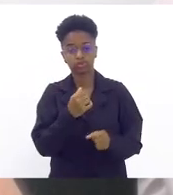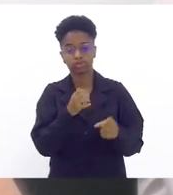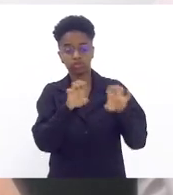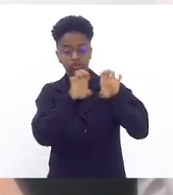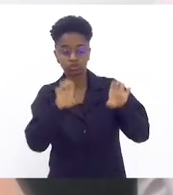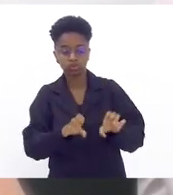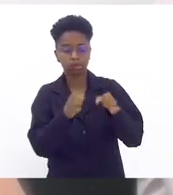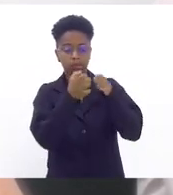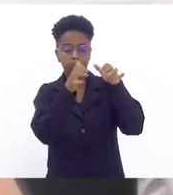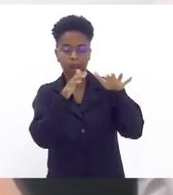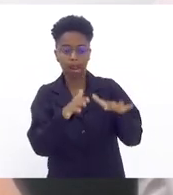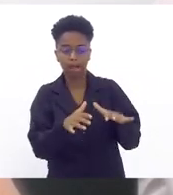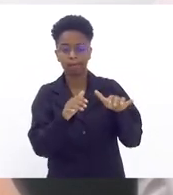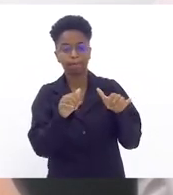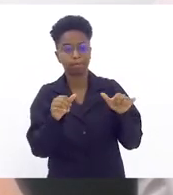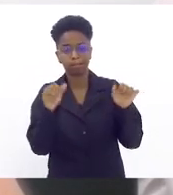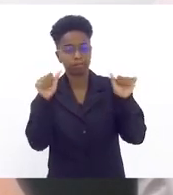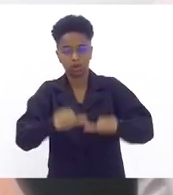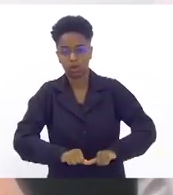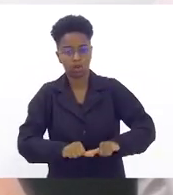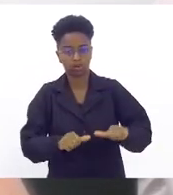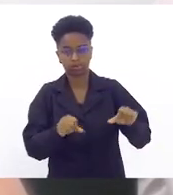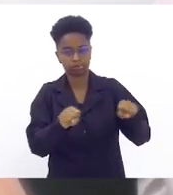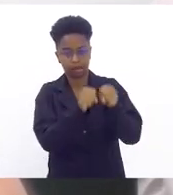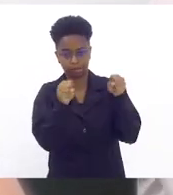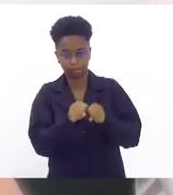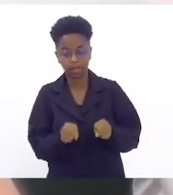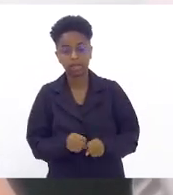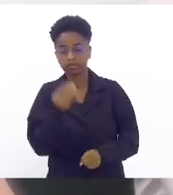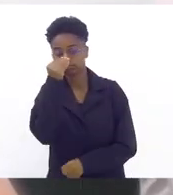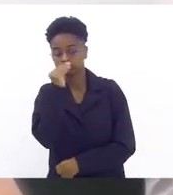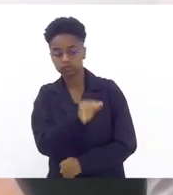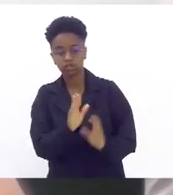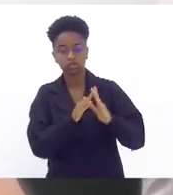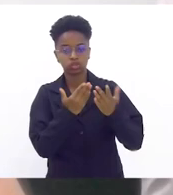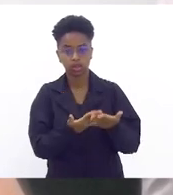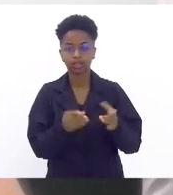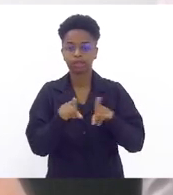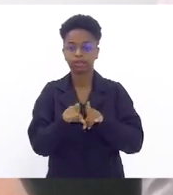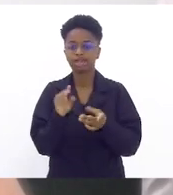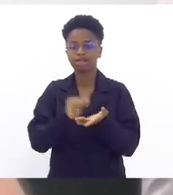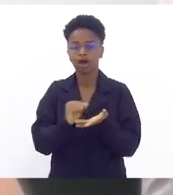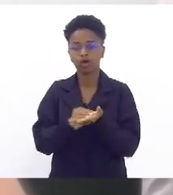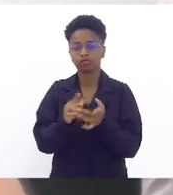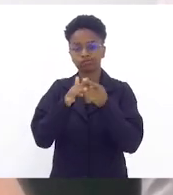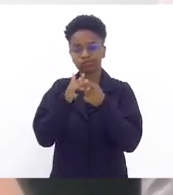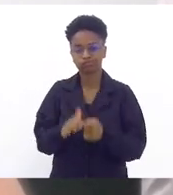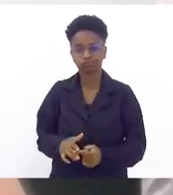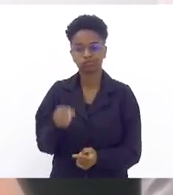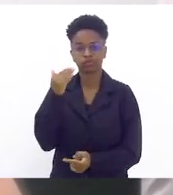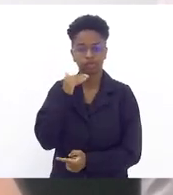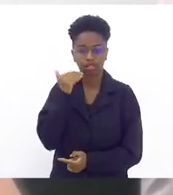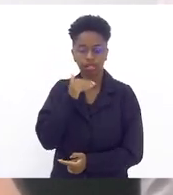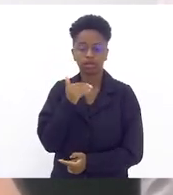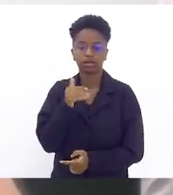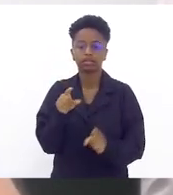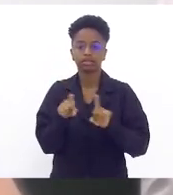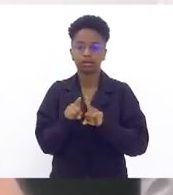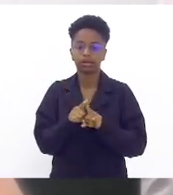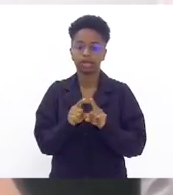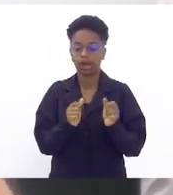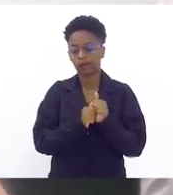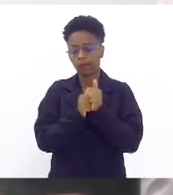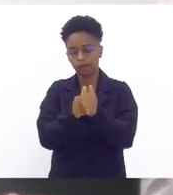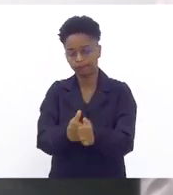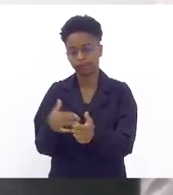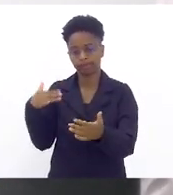mais o descaso com as dependências da escola e a falta da manutenção adequada que infelizmente acompanha a história da Martins